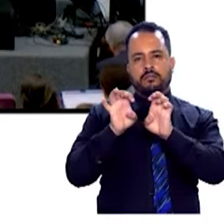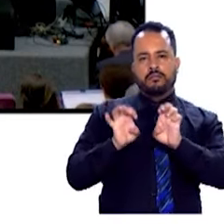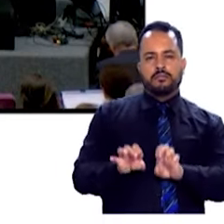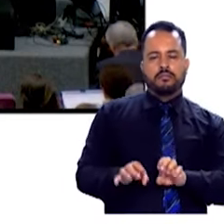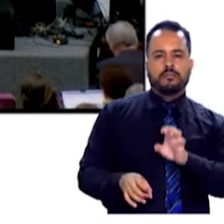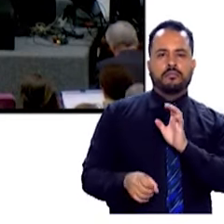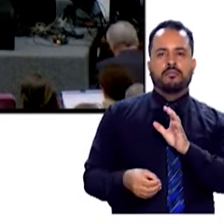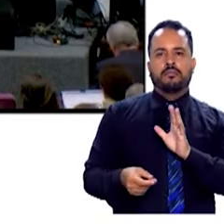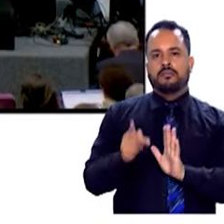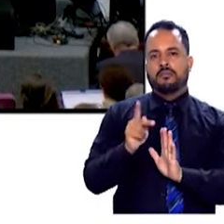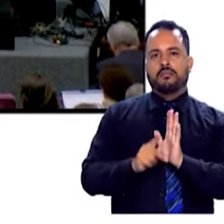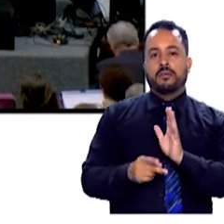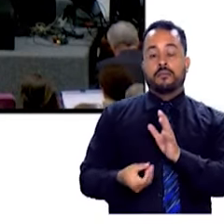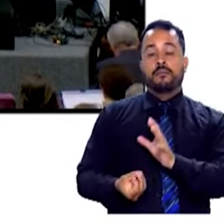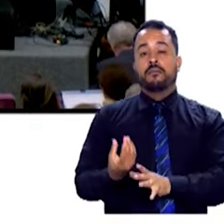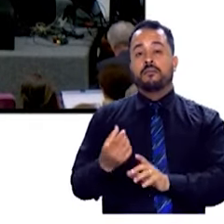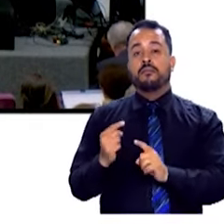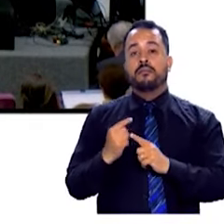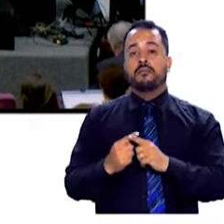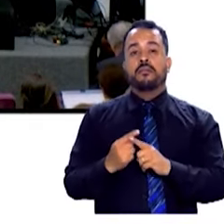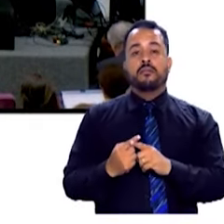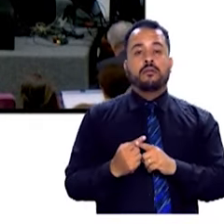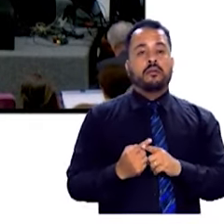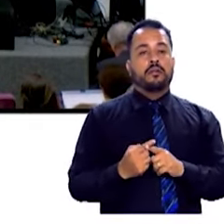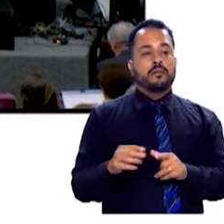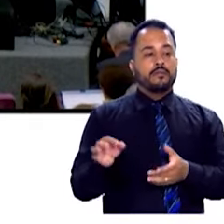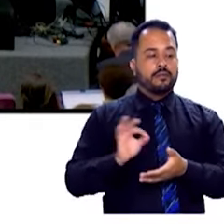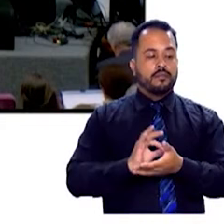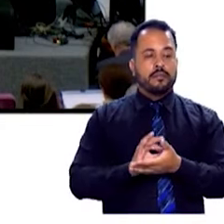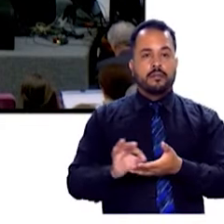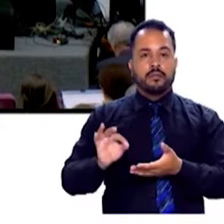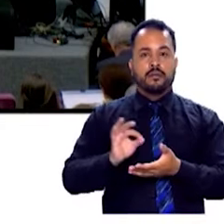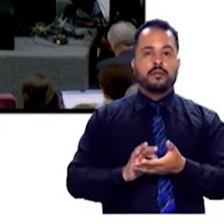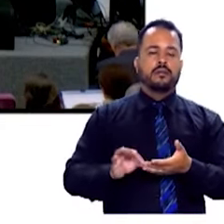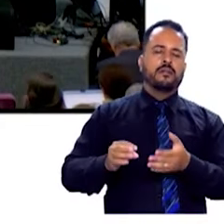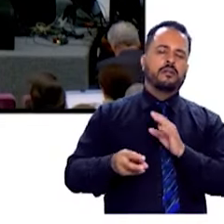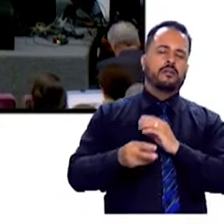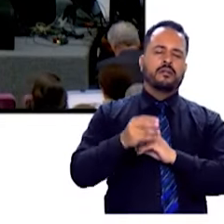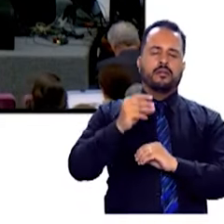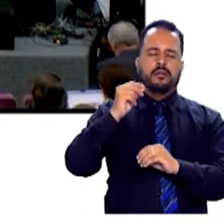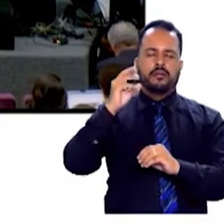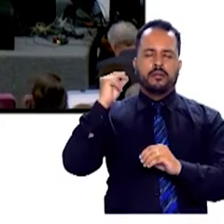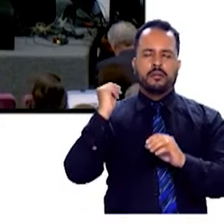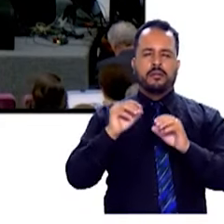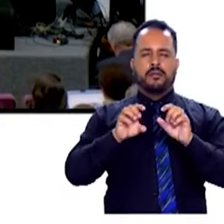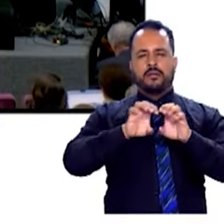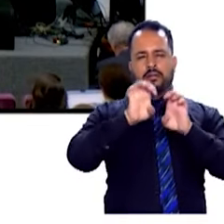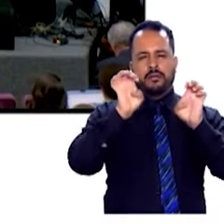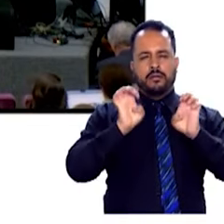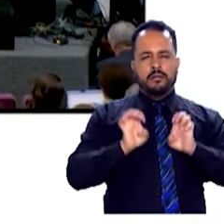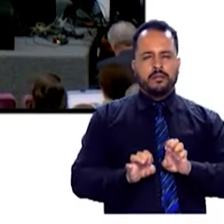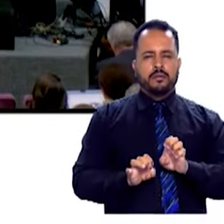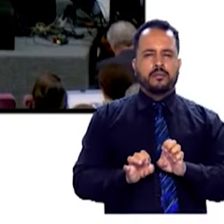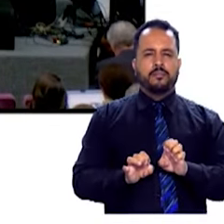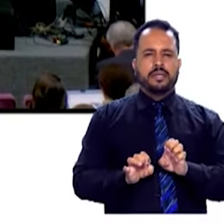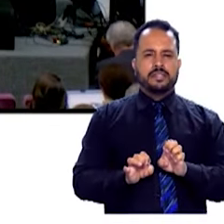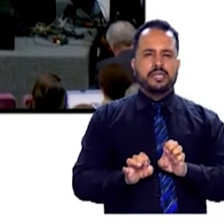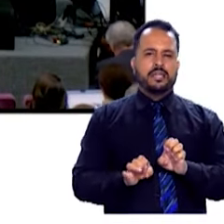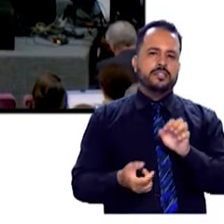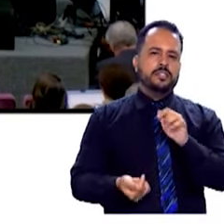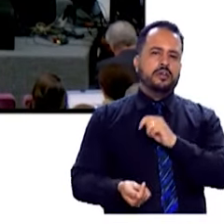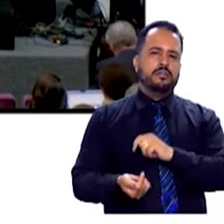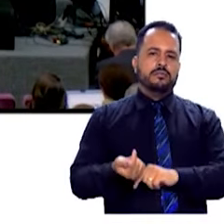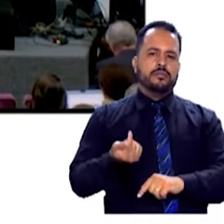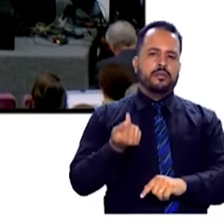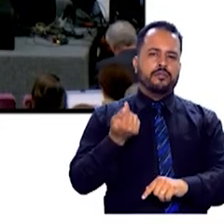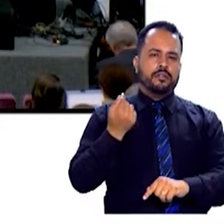Vocês ouviram sobre qual Vocês ouviram muito sobre o qual o Daniel escreve há muitos anos que é a estrutura do da do precedente judicial o ministro Barroso falou sobre isso ontem